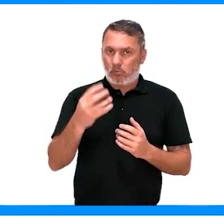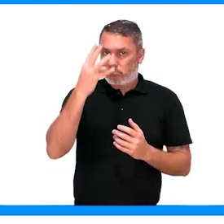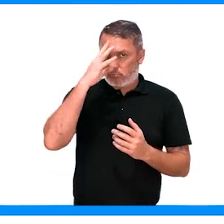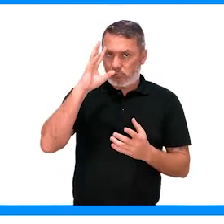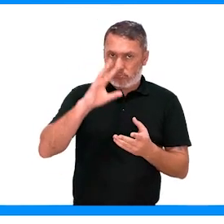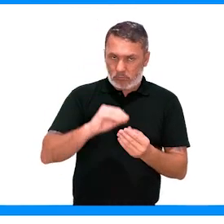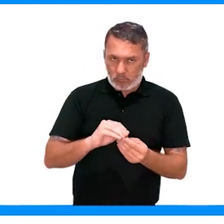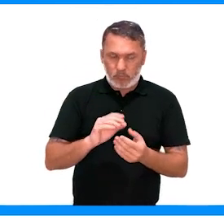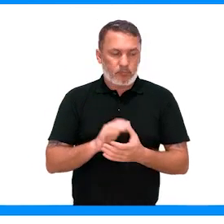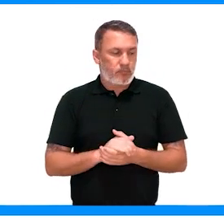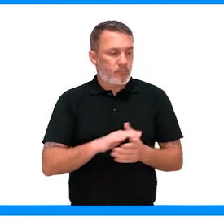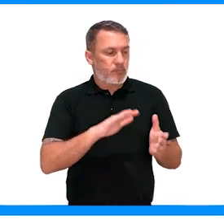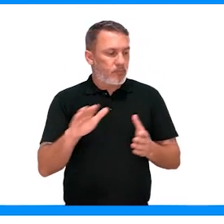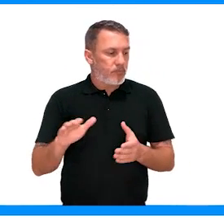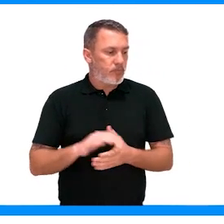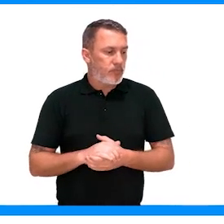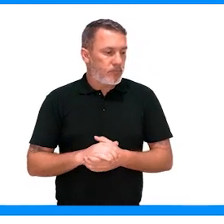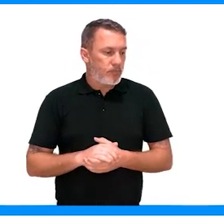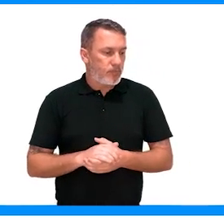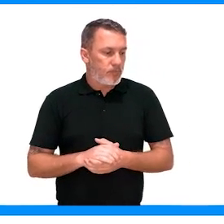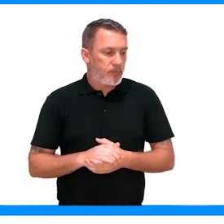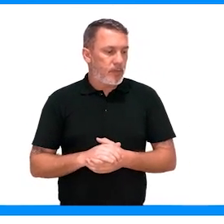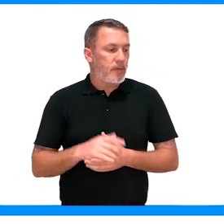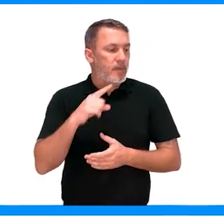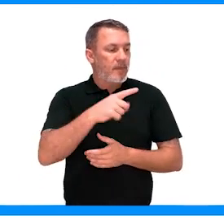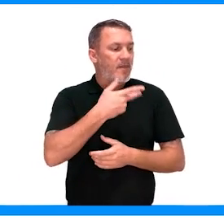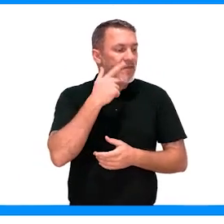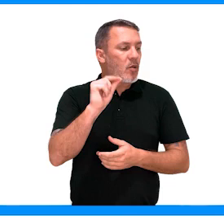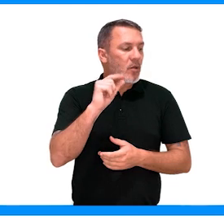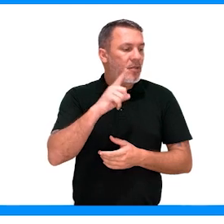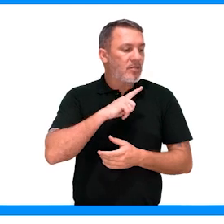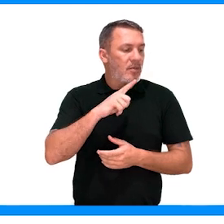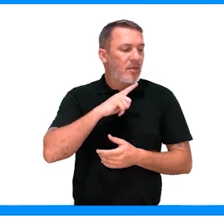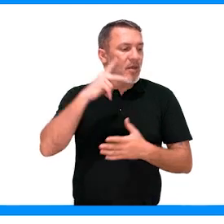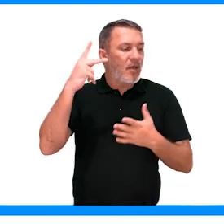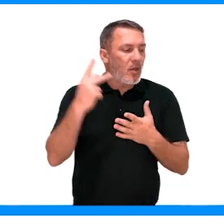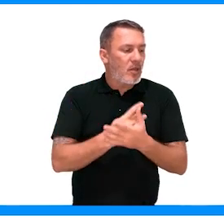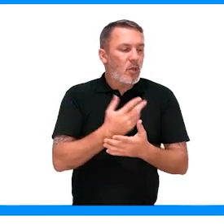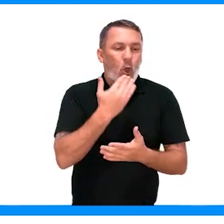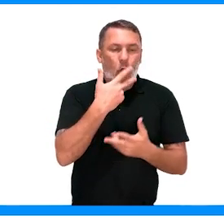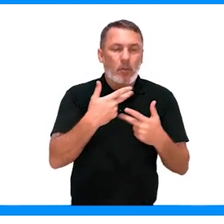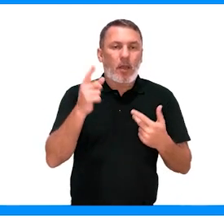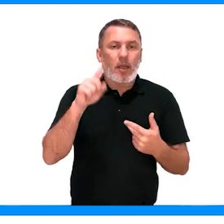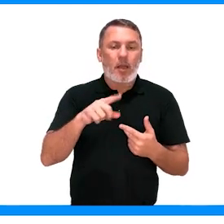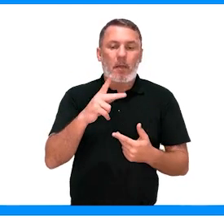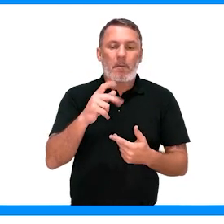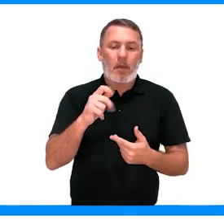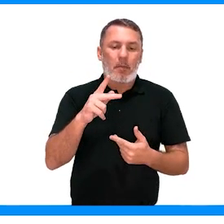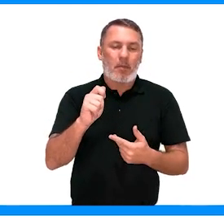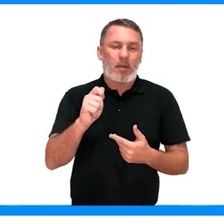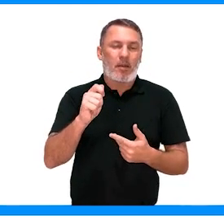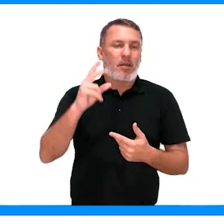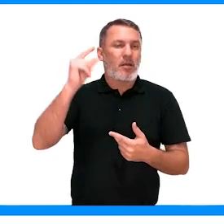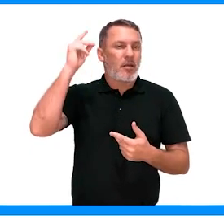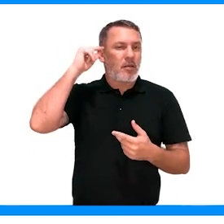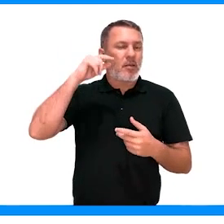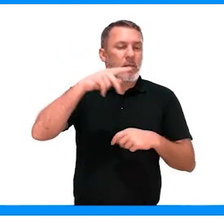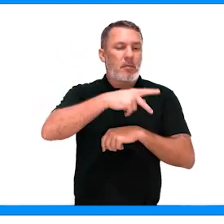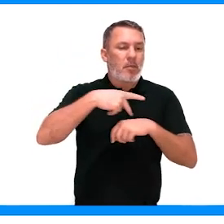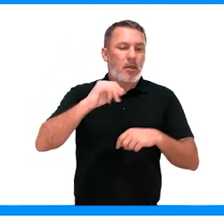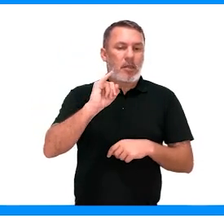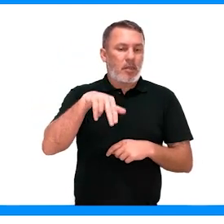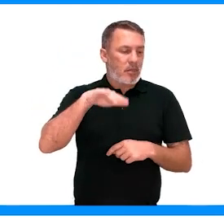historia. Aunque es más conocida como cuna de la papa, la sociedad inca también fue la civilización del